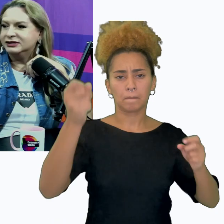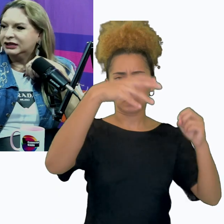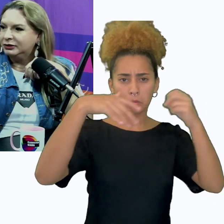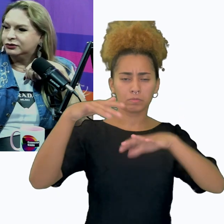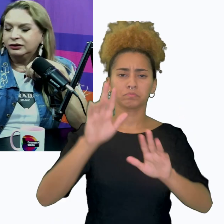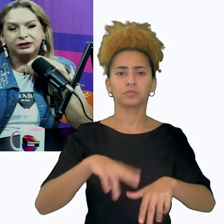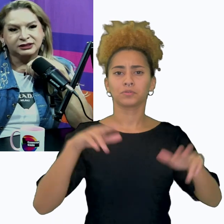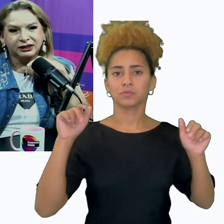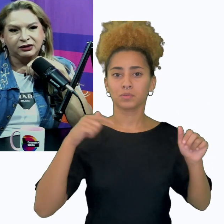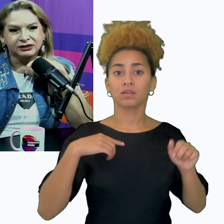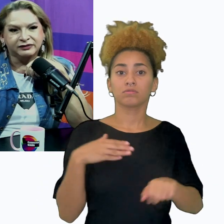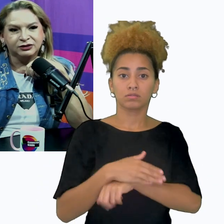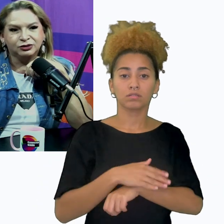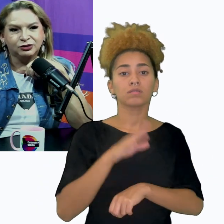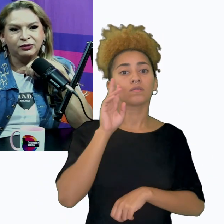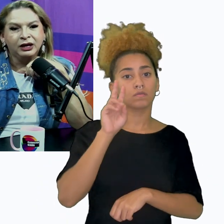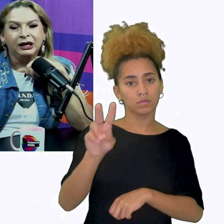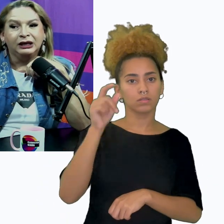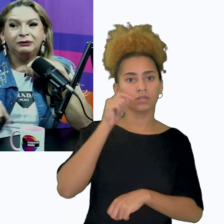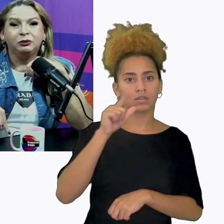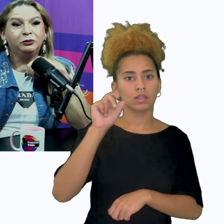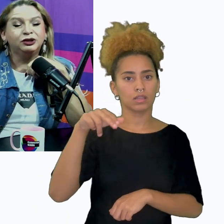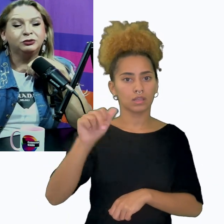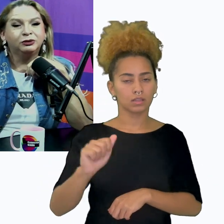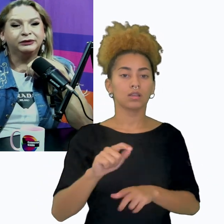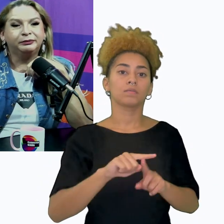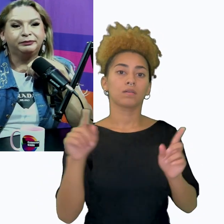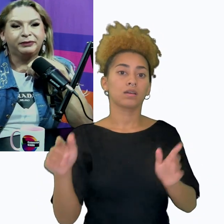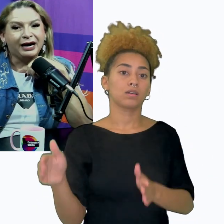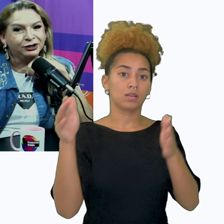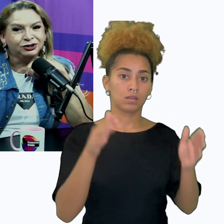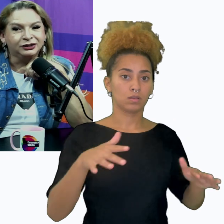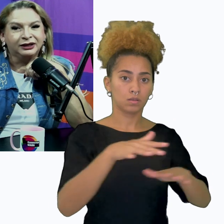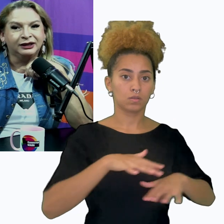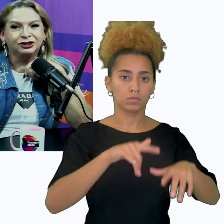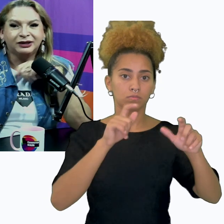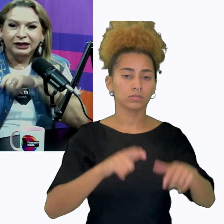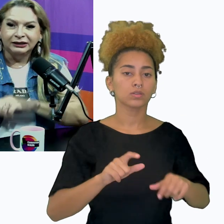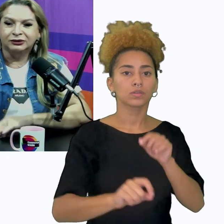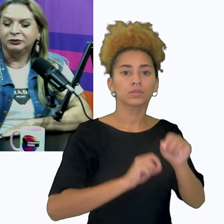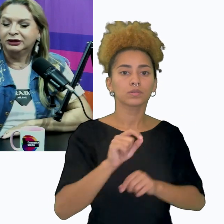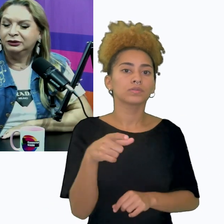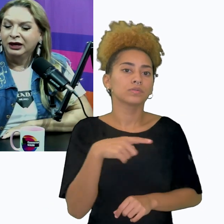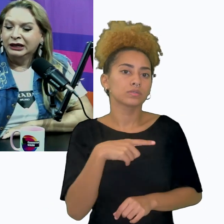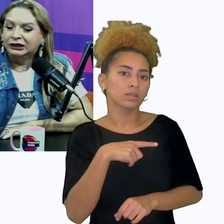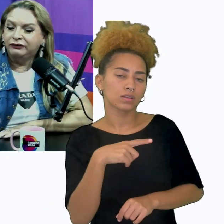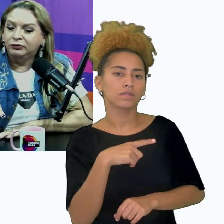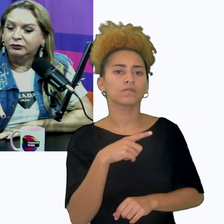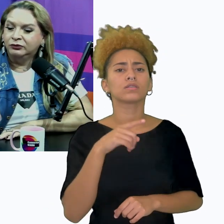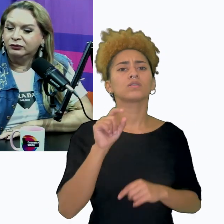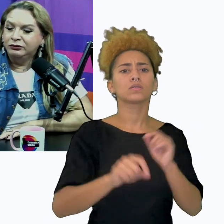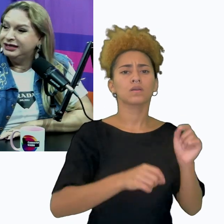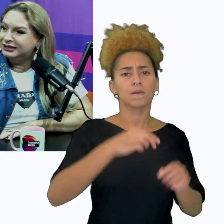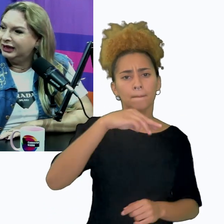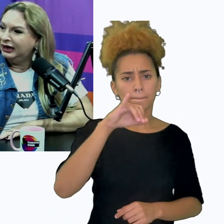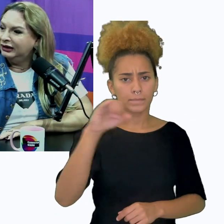foi exatamente quando eu conheci Lennox fazendo show. E lembro muito bem de uma outra parte na Style, se eu não me engano, que teve